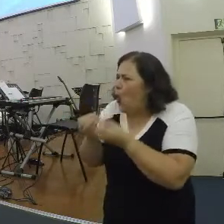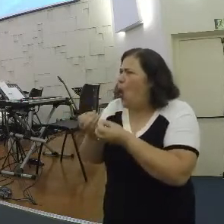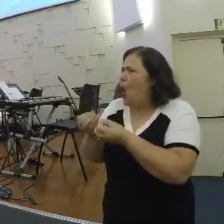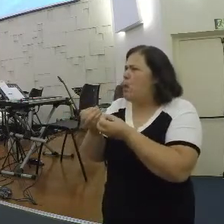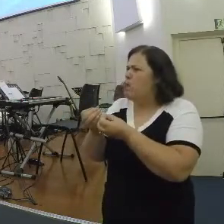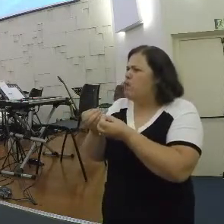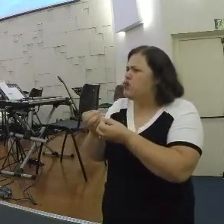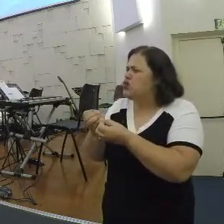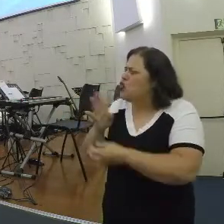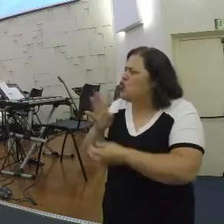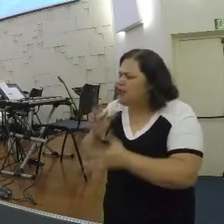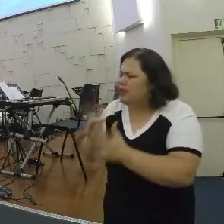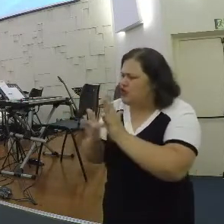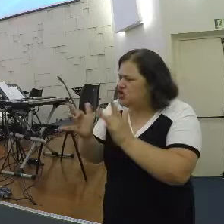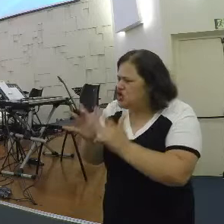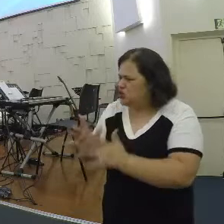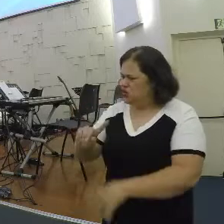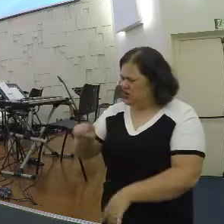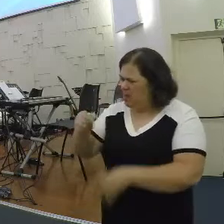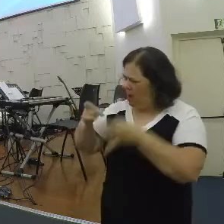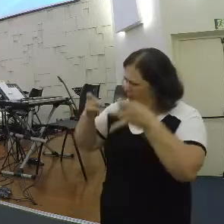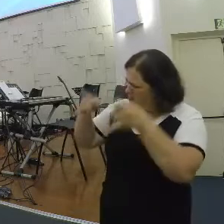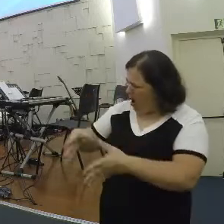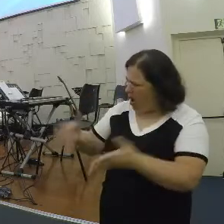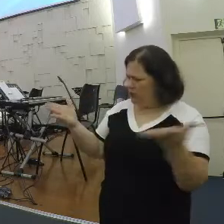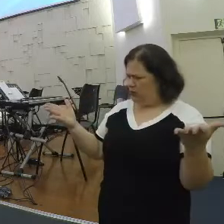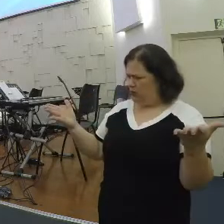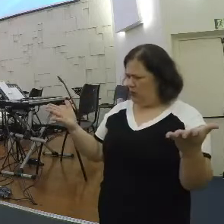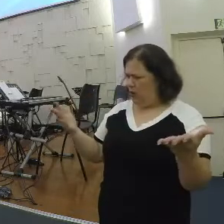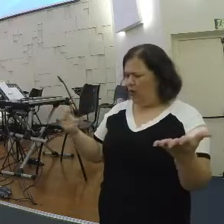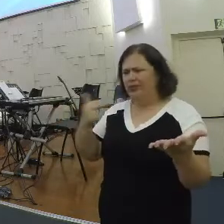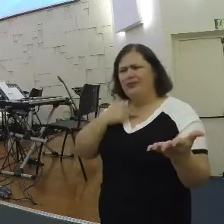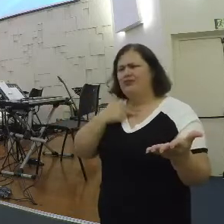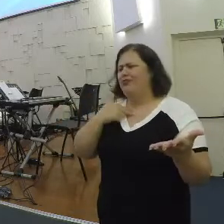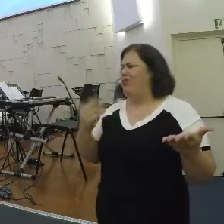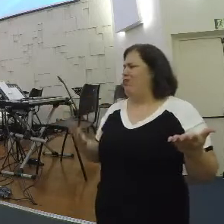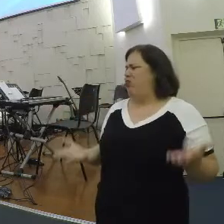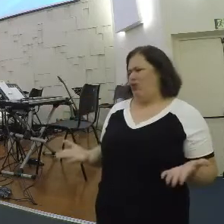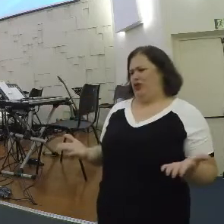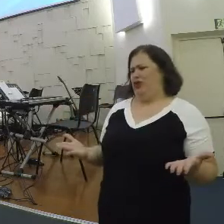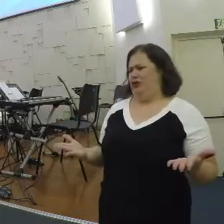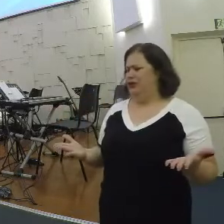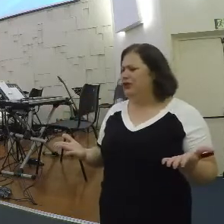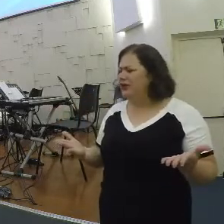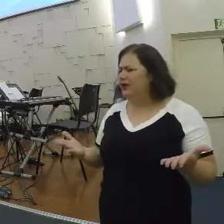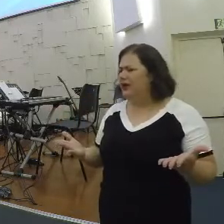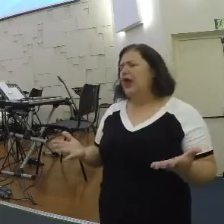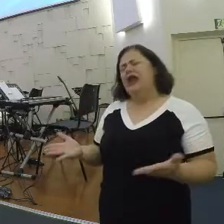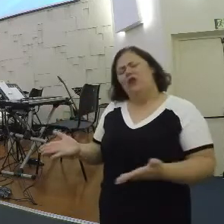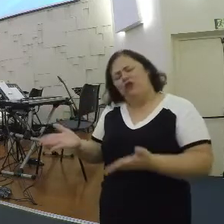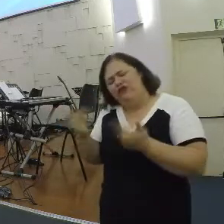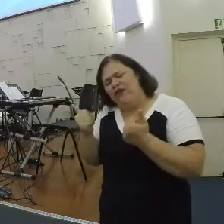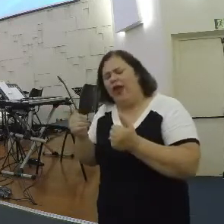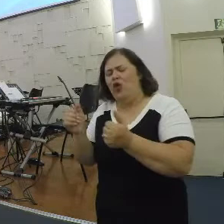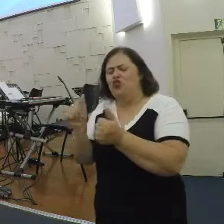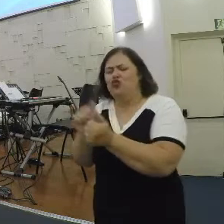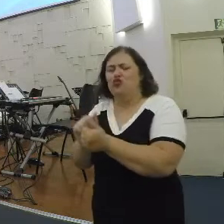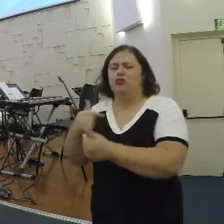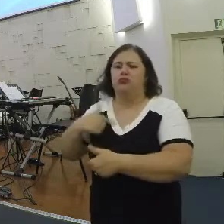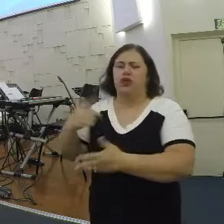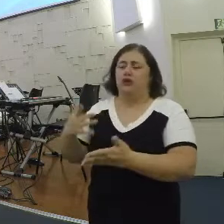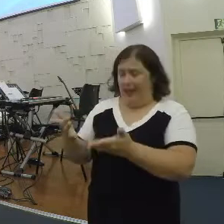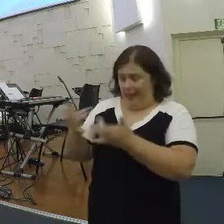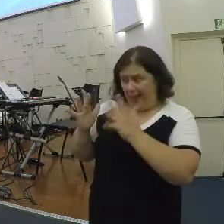ouvir o Evangelho numa igreja séria? Ela ouviu na primeira igreja batista da cidade, e eu conheço, é a minha igreja da